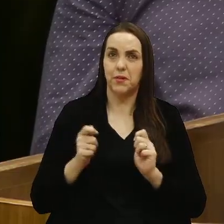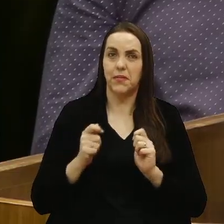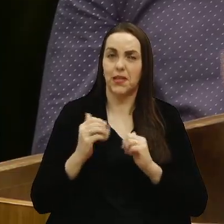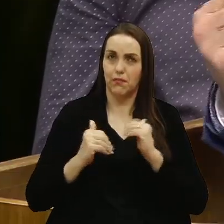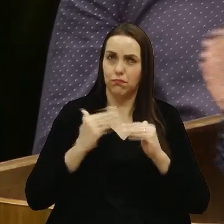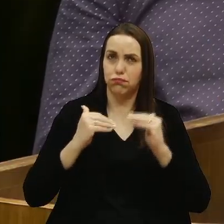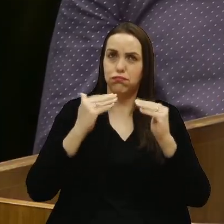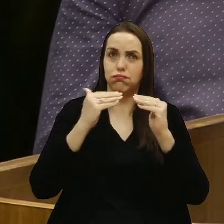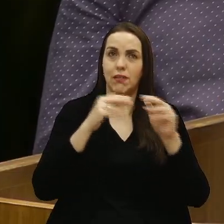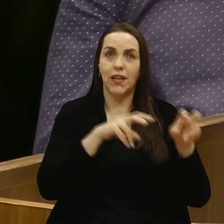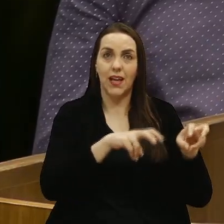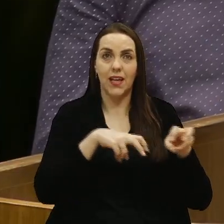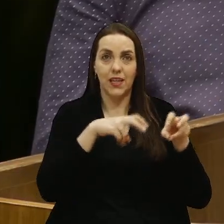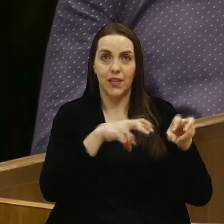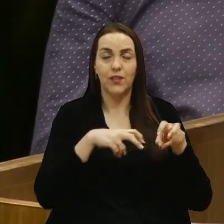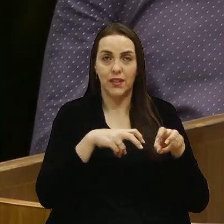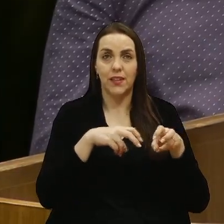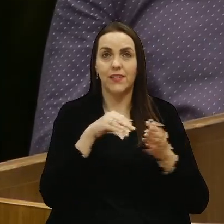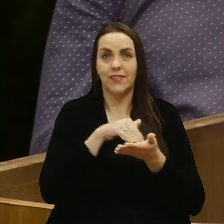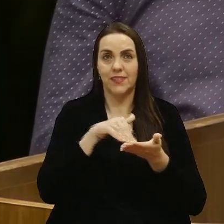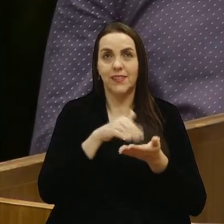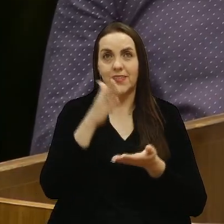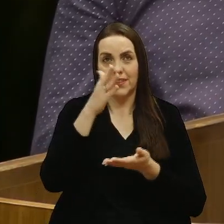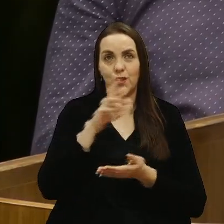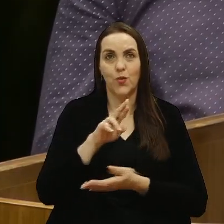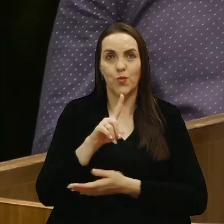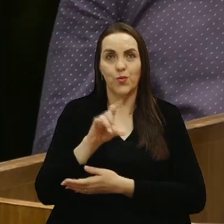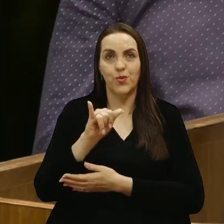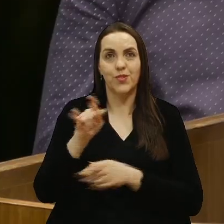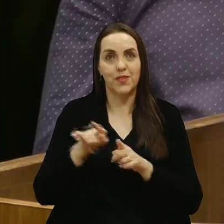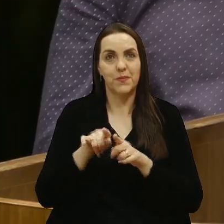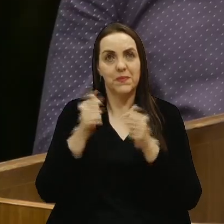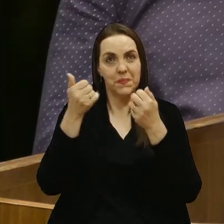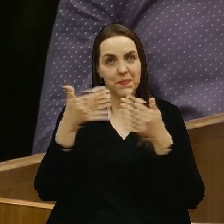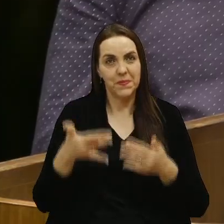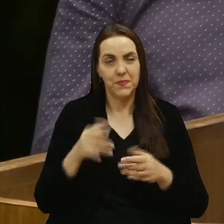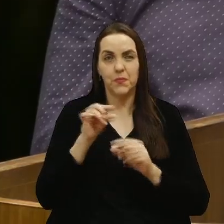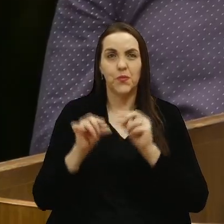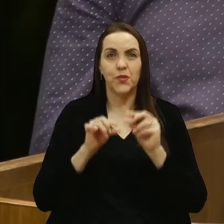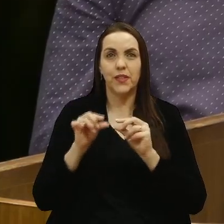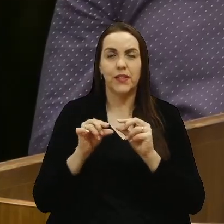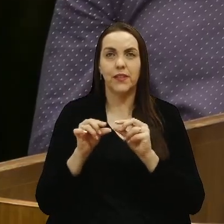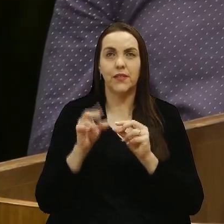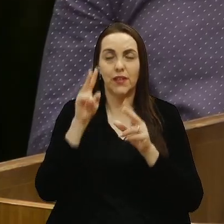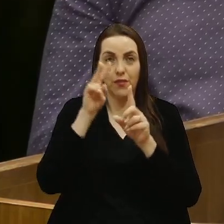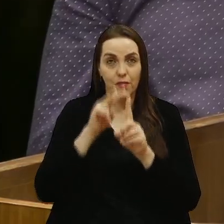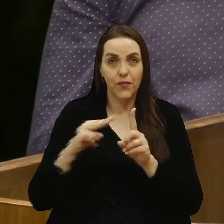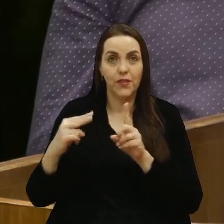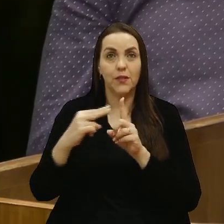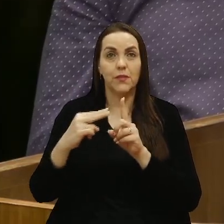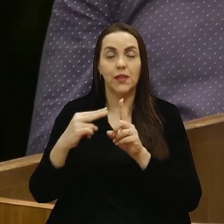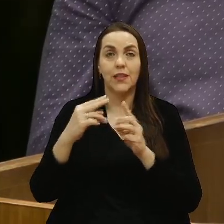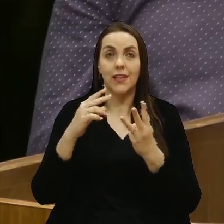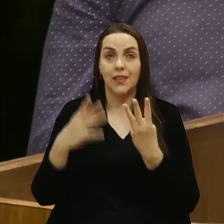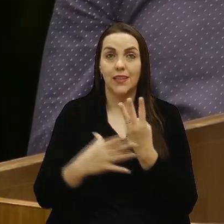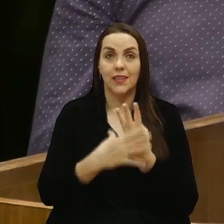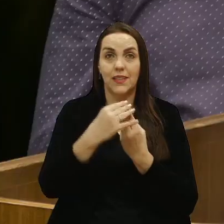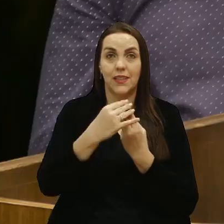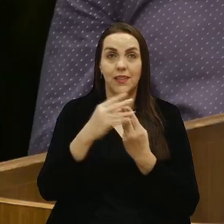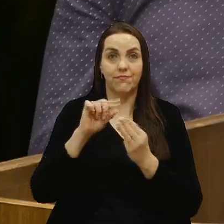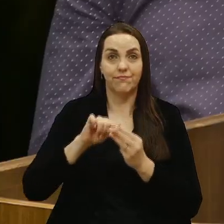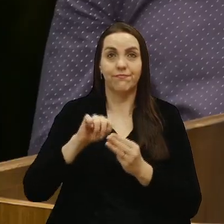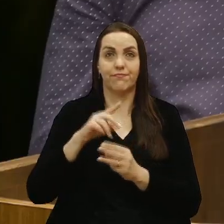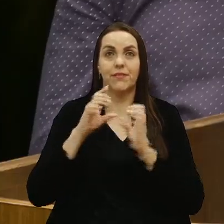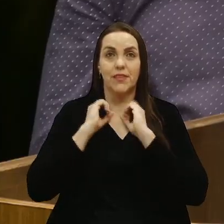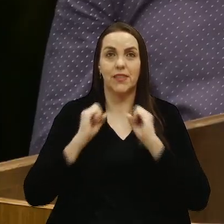a agricultura, que o secretário Rúdio também falará um pouquinho, vai trazer um pouquinho mais de visibilidade com 3 secretarias unidas